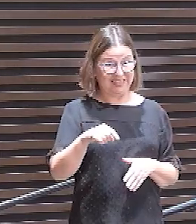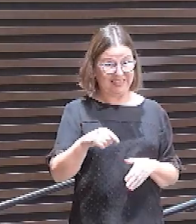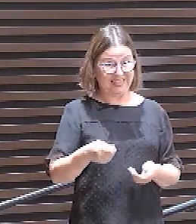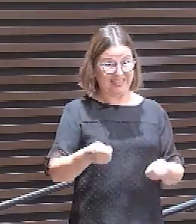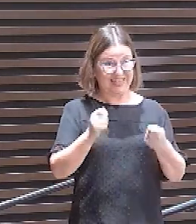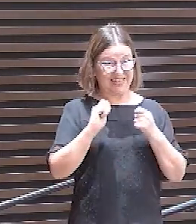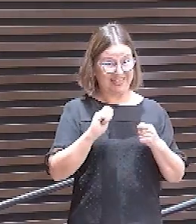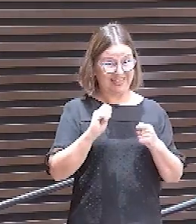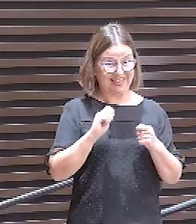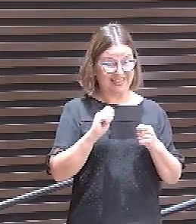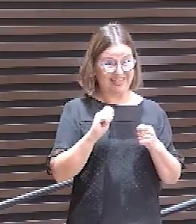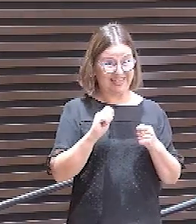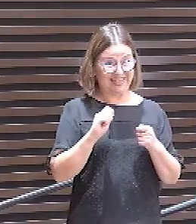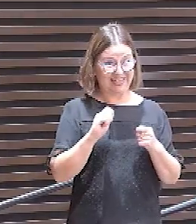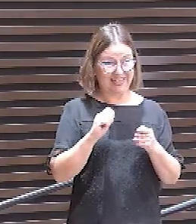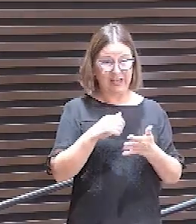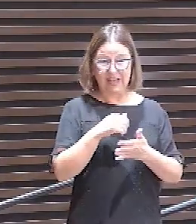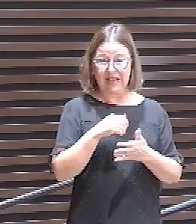sapataria inteira?